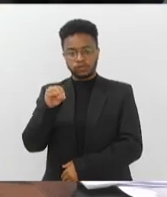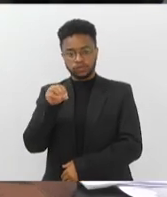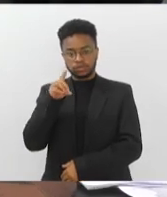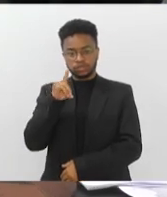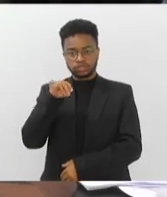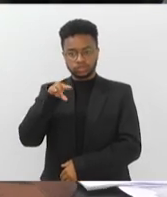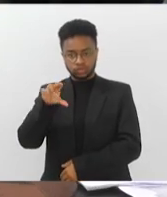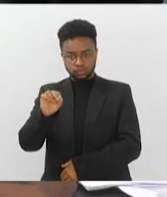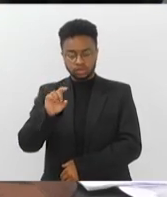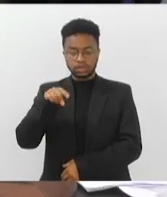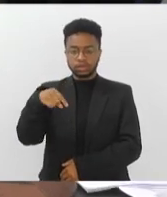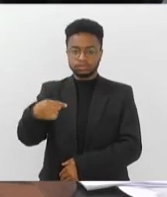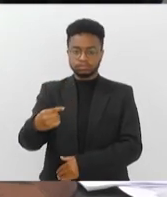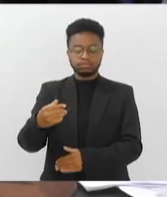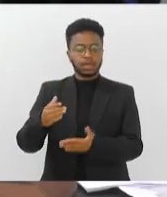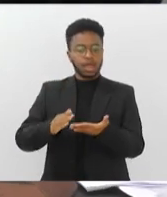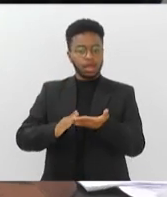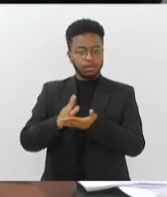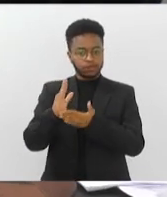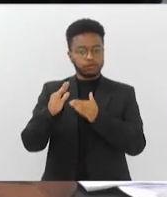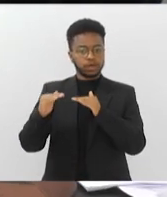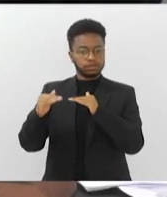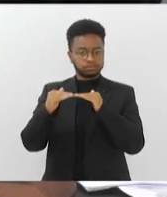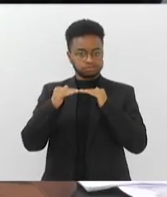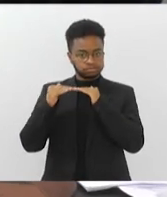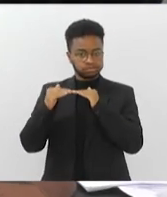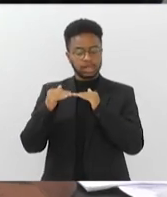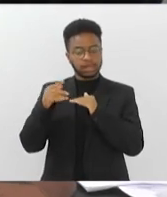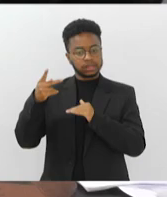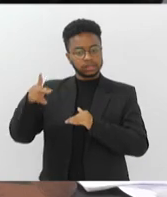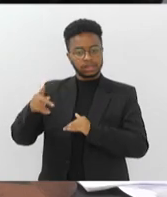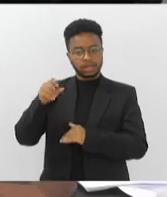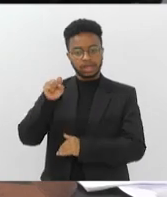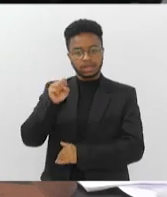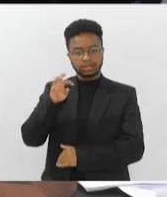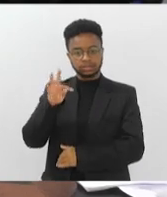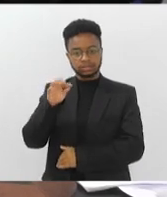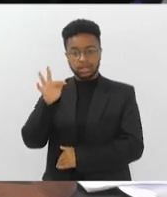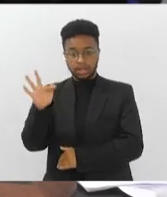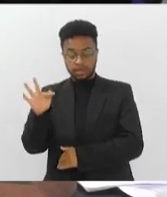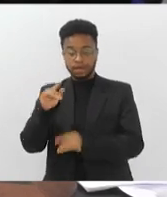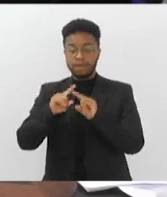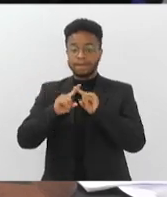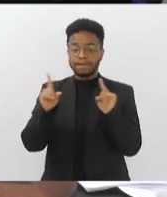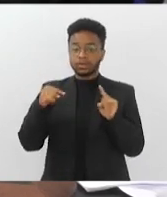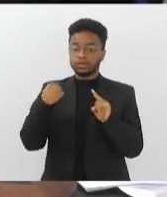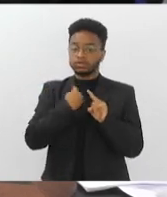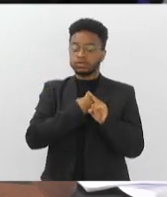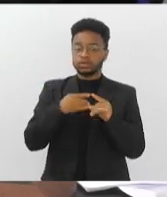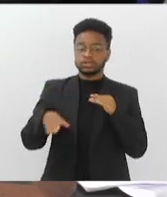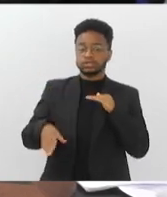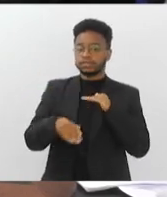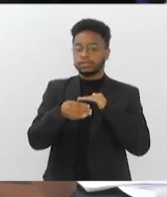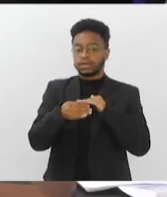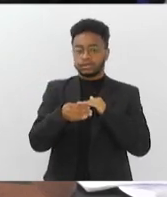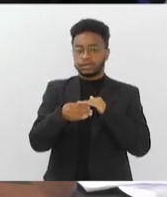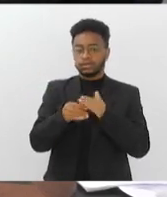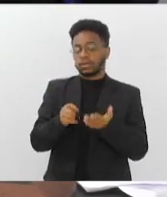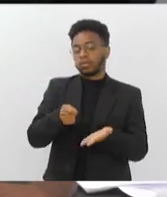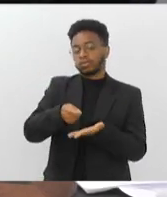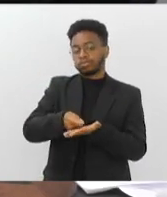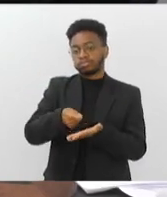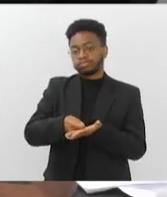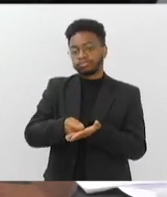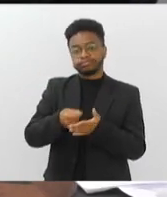por unanimidade no pleno do STF. Agora, as nossas emendas impositivas